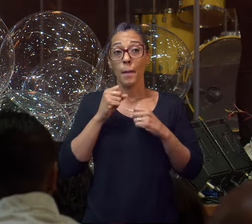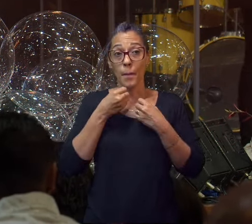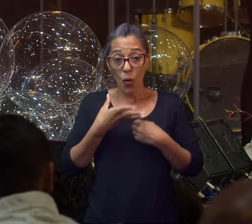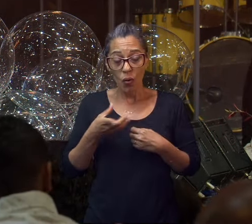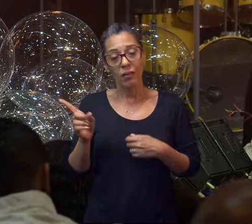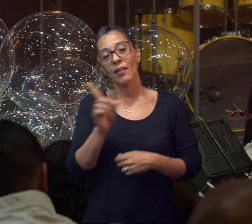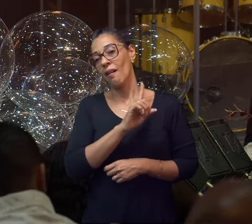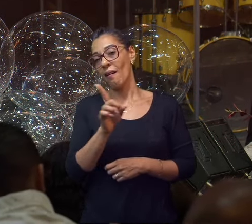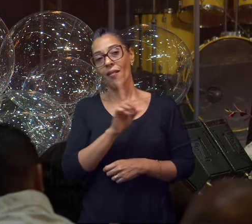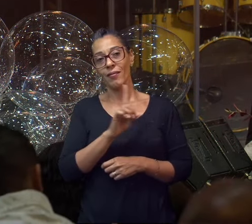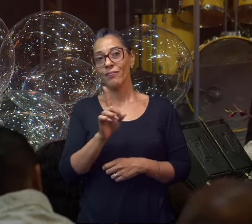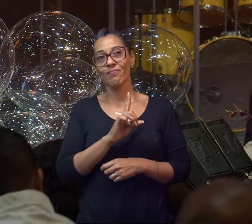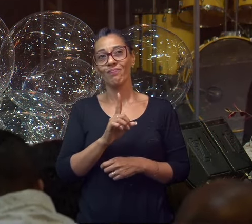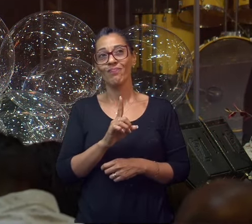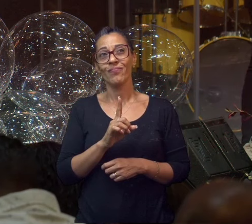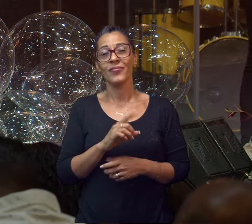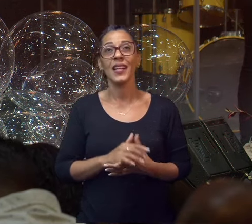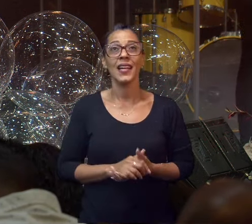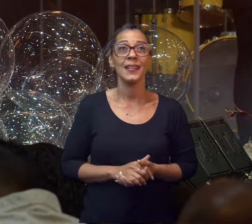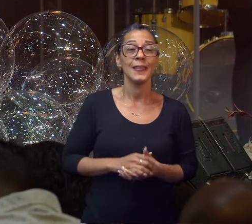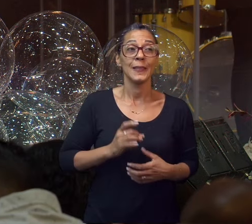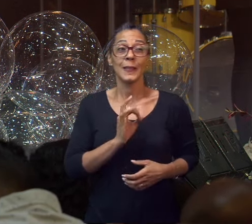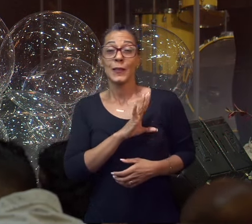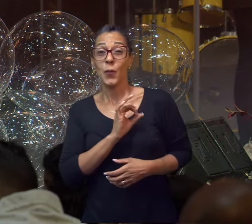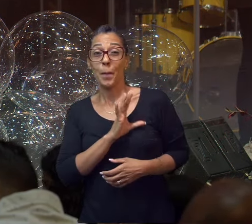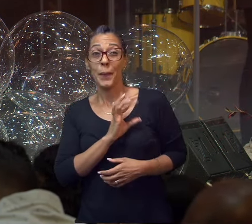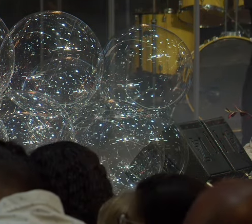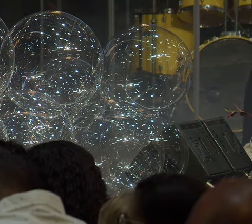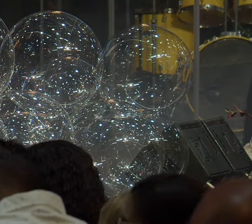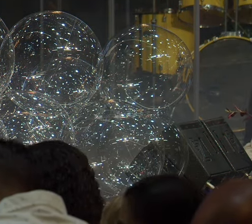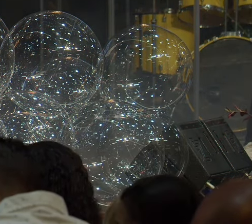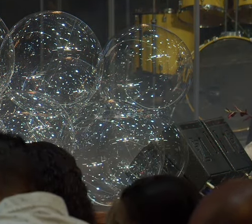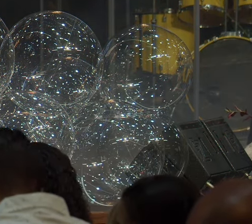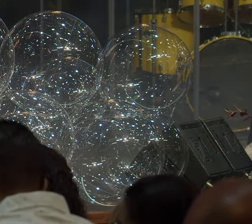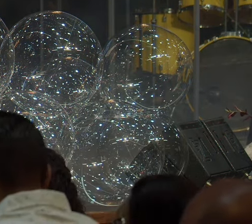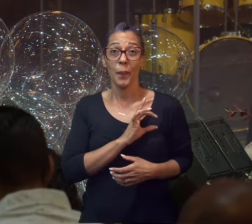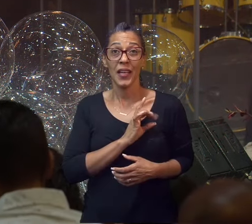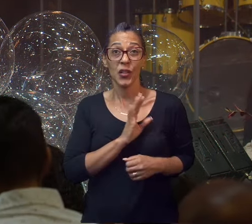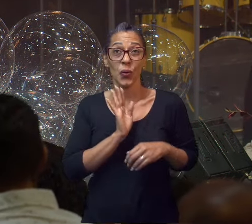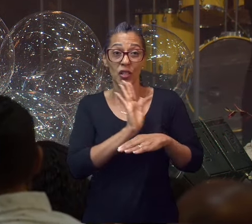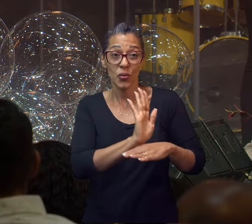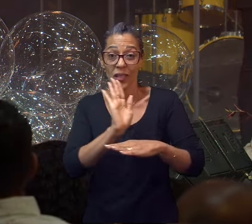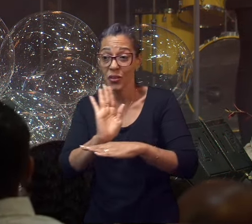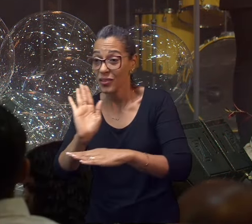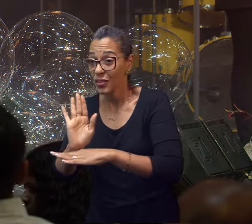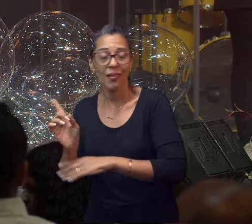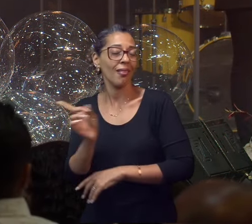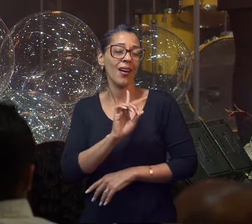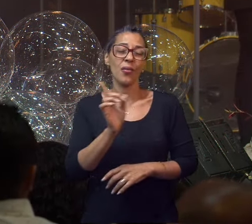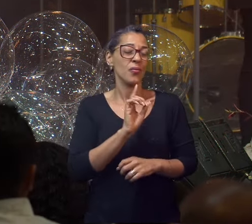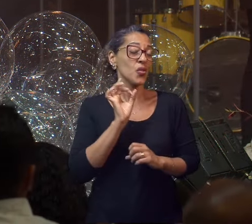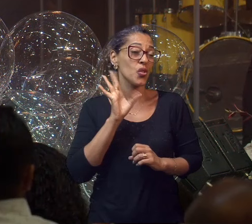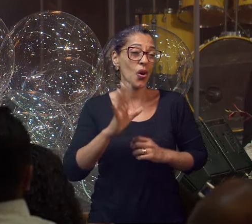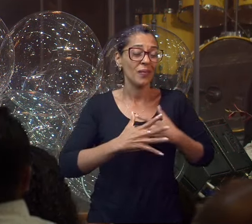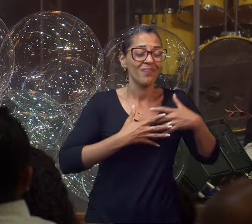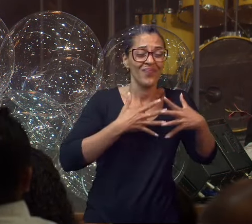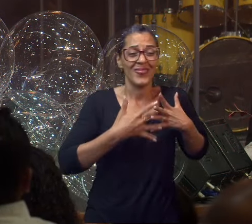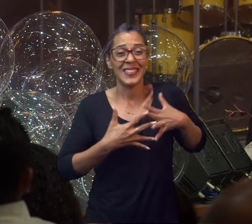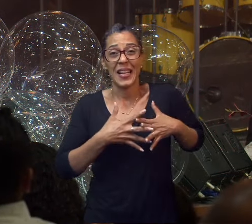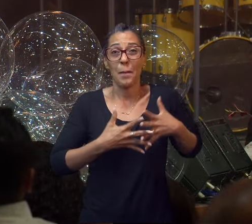o desespero nunca vai poder te levar ao endereço que antecipadamente Deus já não tenha